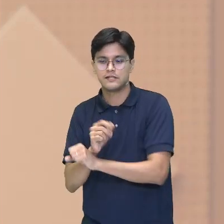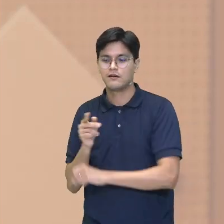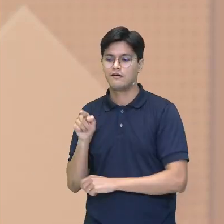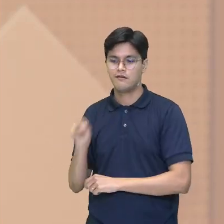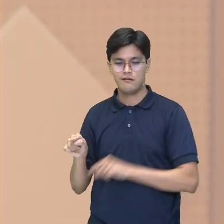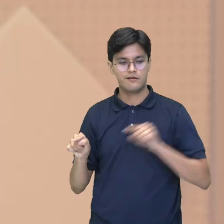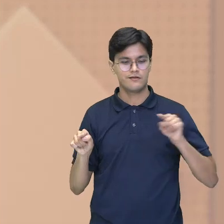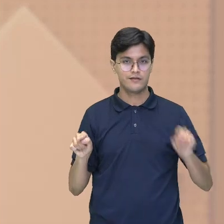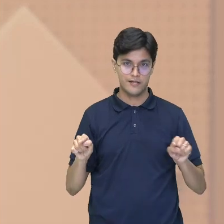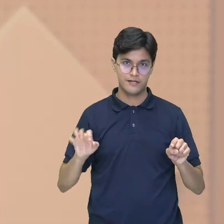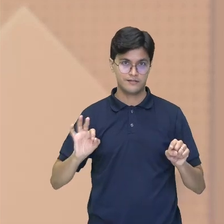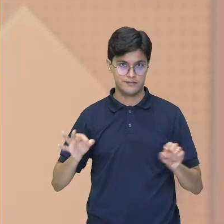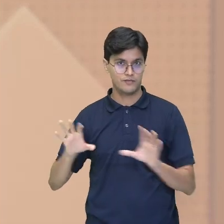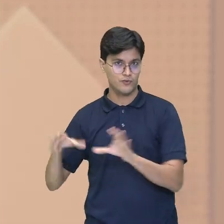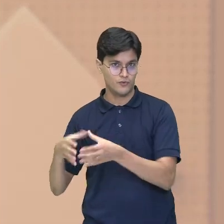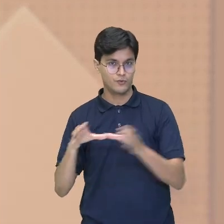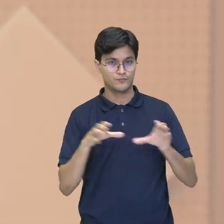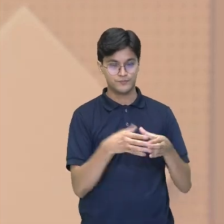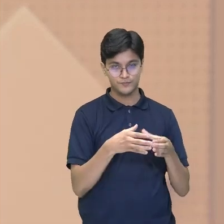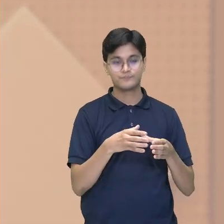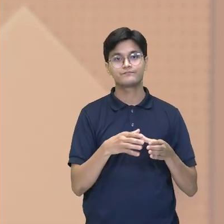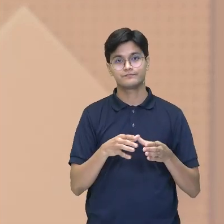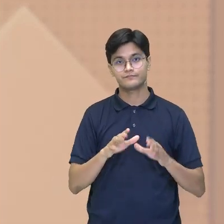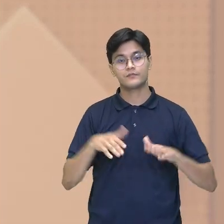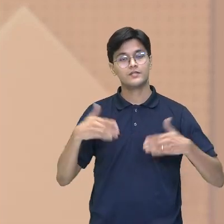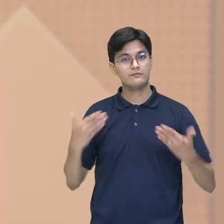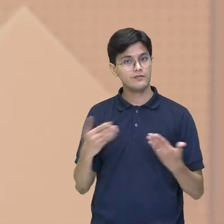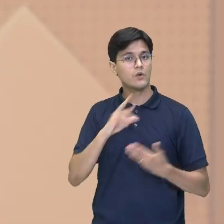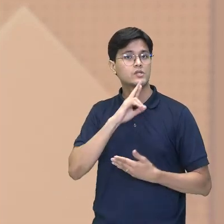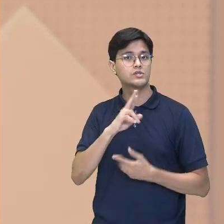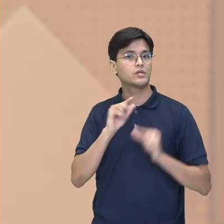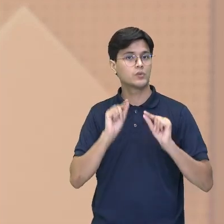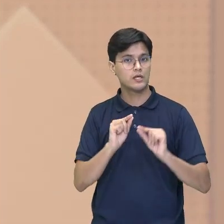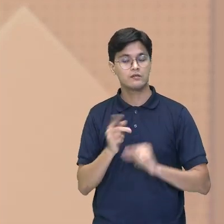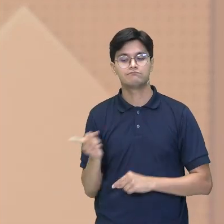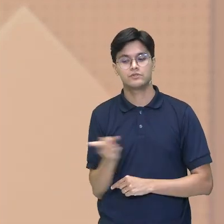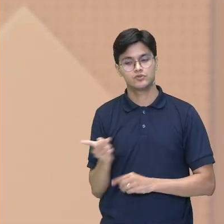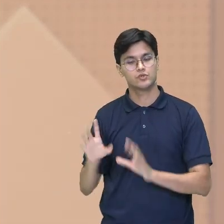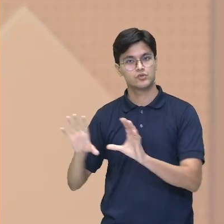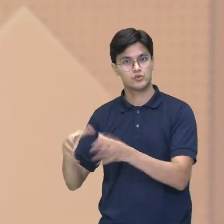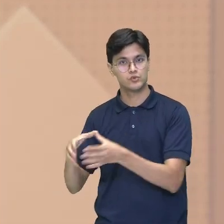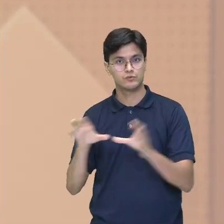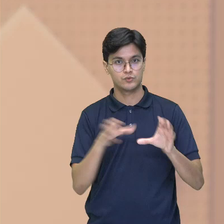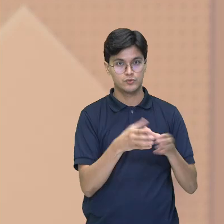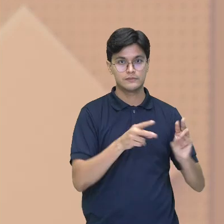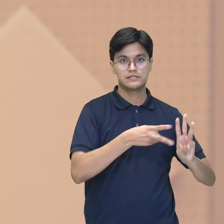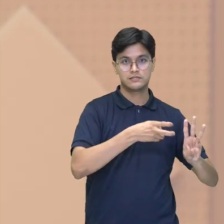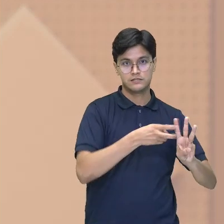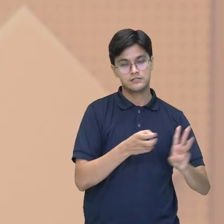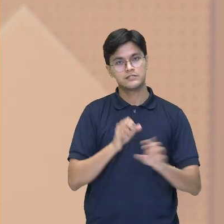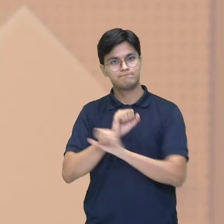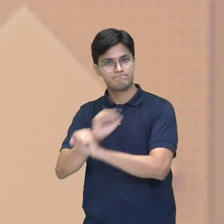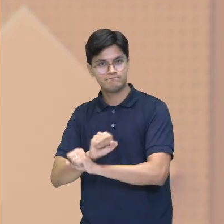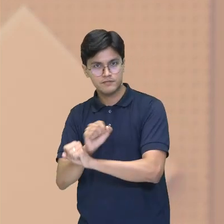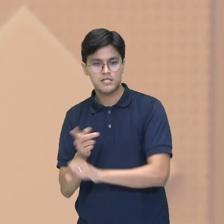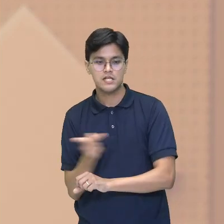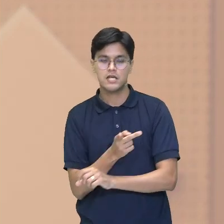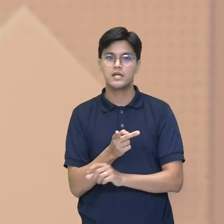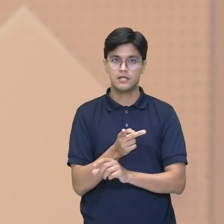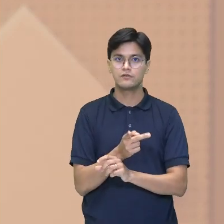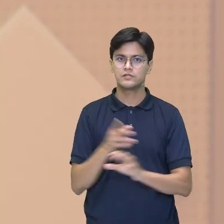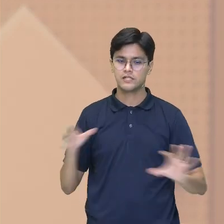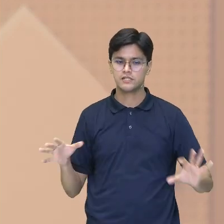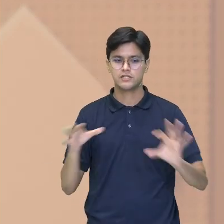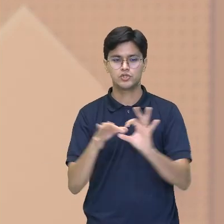E nessa situação, os dois grupos se unem para resistir, certo? E o que acontece depois disso, né? Eles